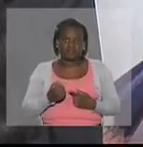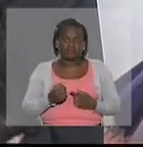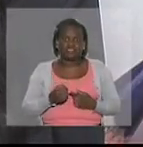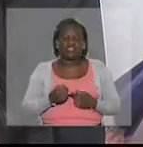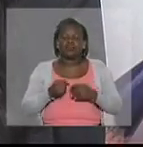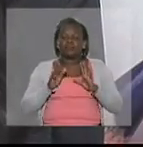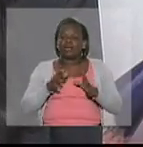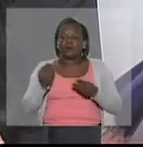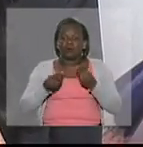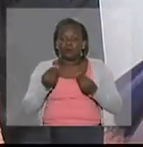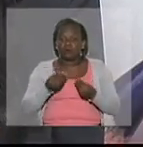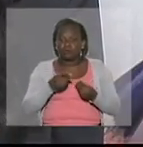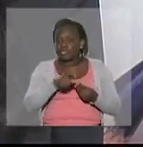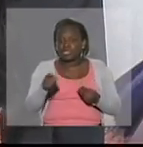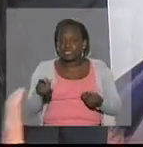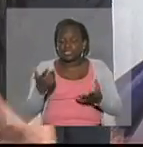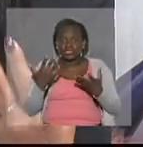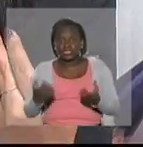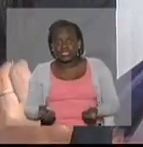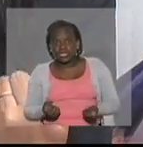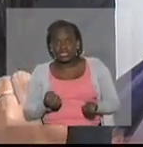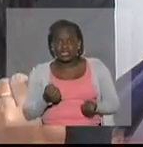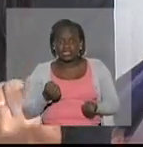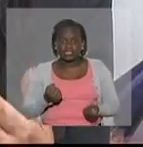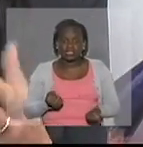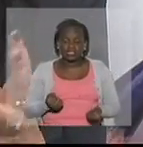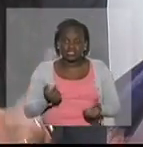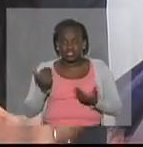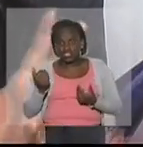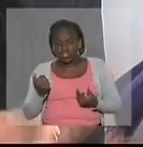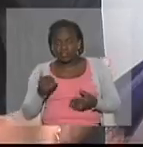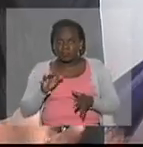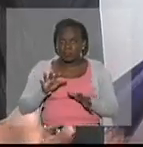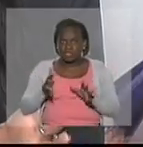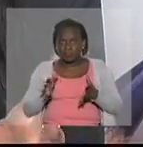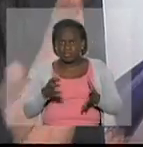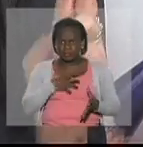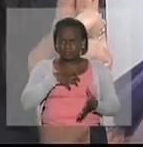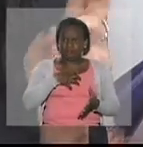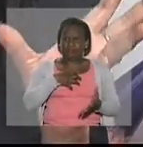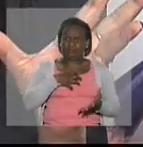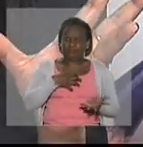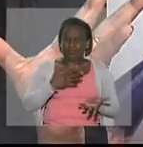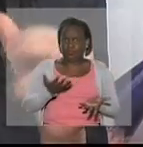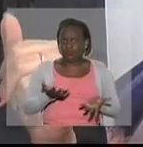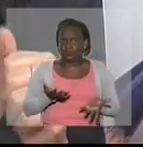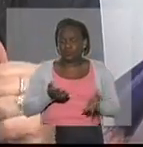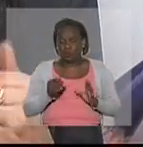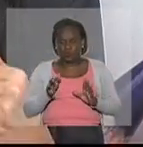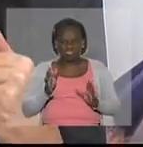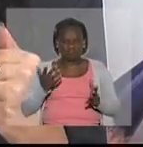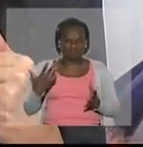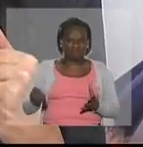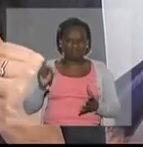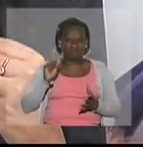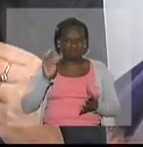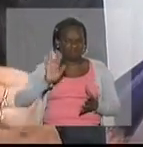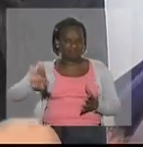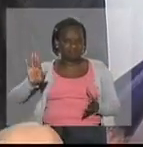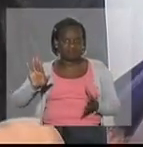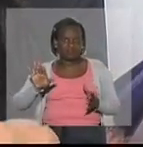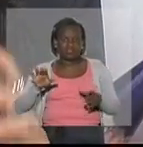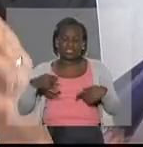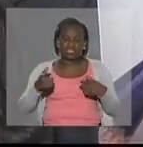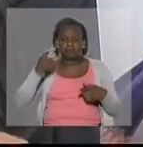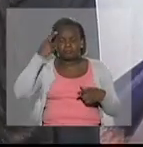é a aceitação como é que eles recebem isso os adolescentes ficam meio chocados tem resistência